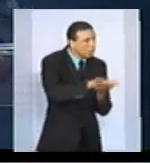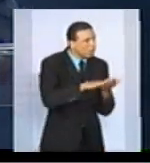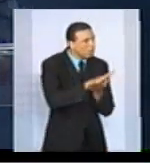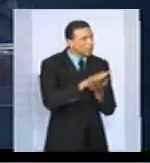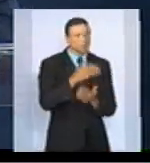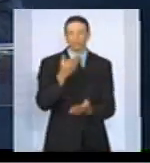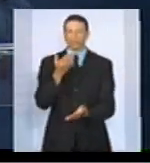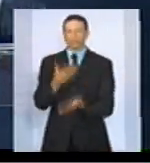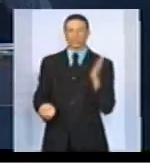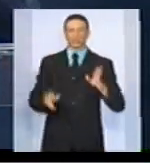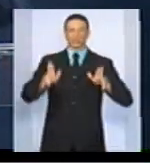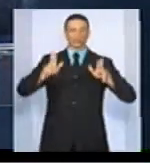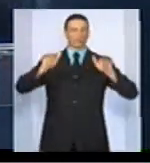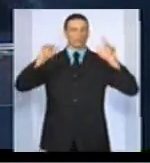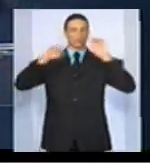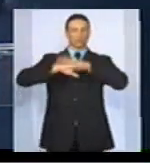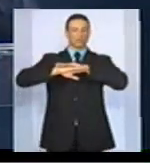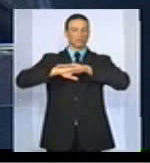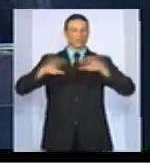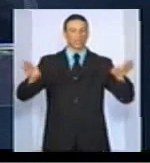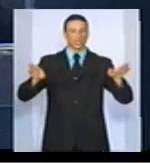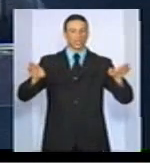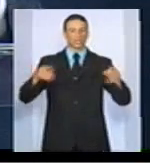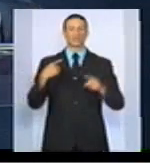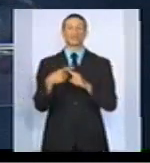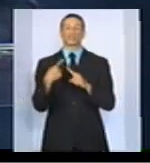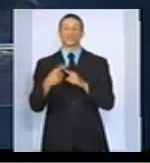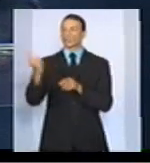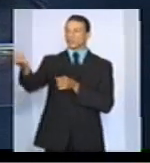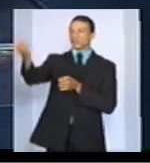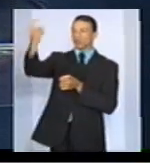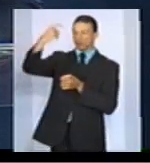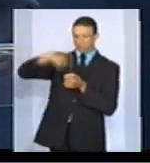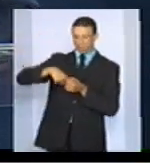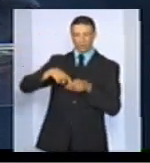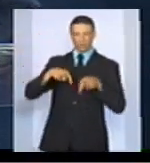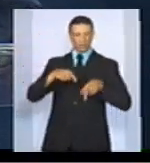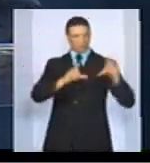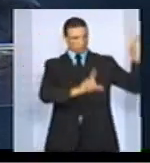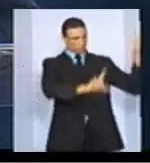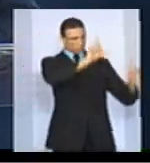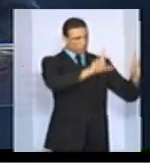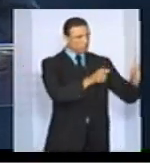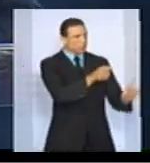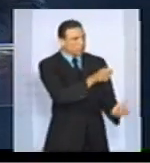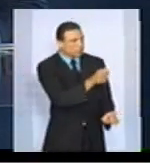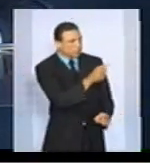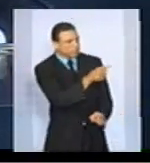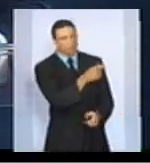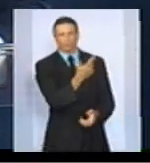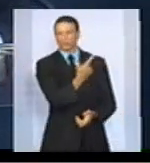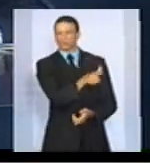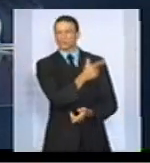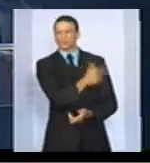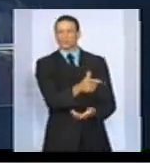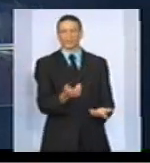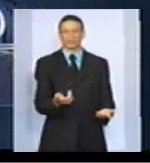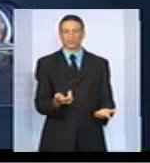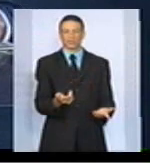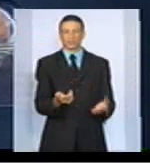porque não há incentivo para que o produto brasileiro volte para os canais de programação de conteúdo qualificado eu